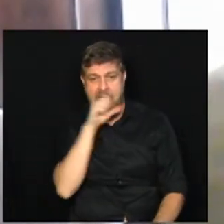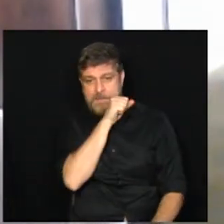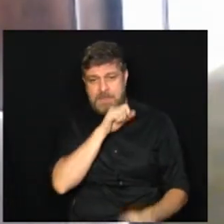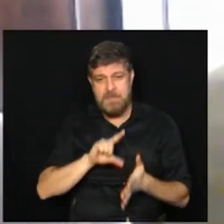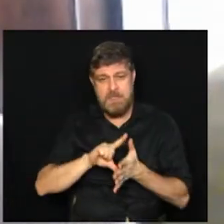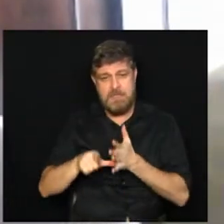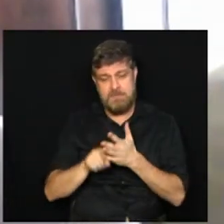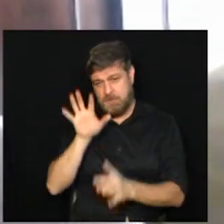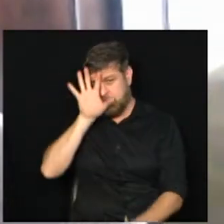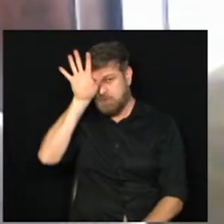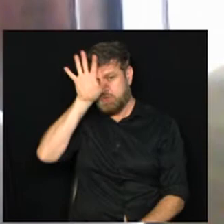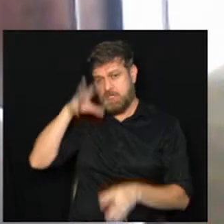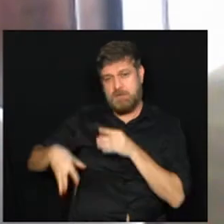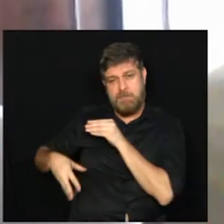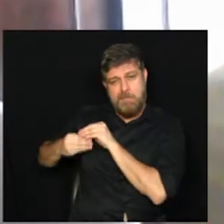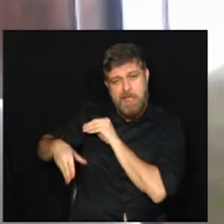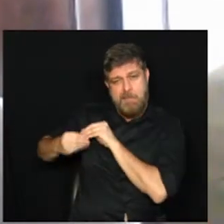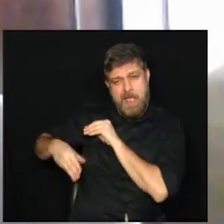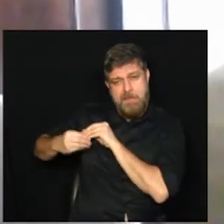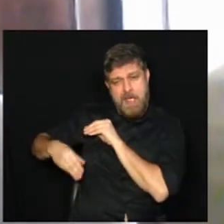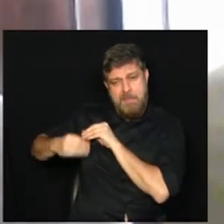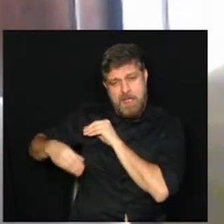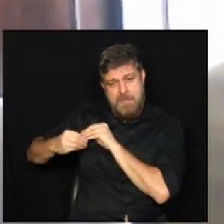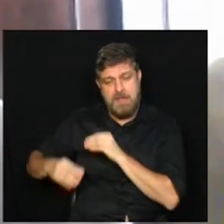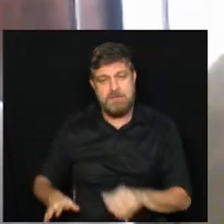Thiago vai, acho que, falar mais.